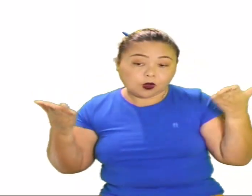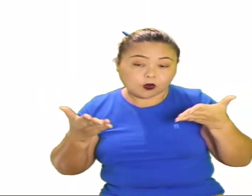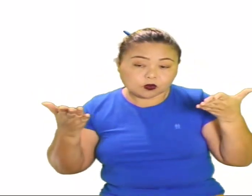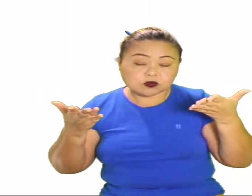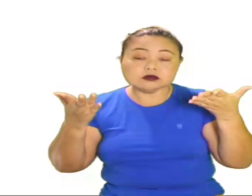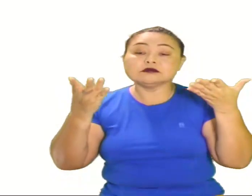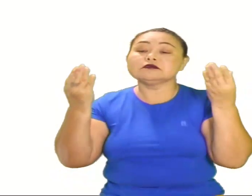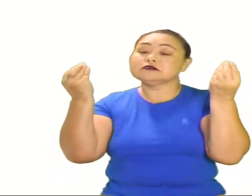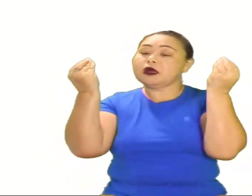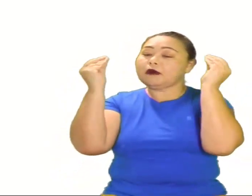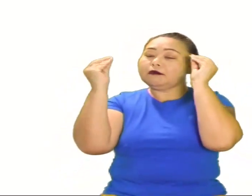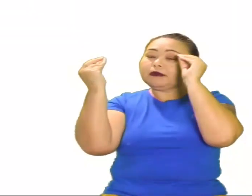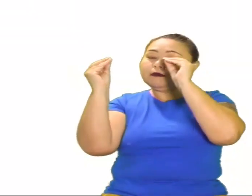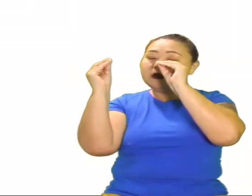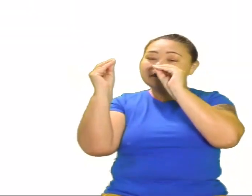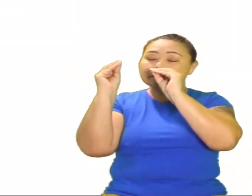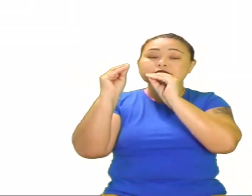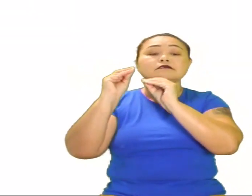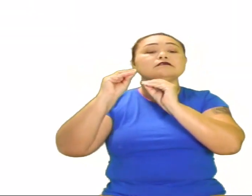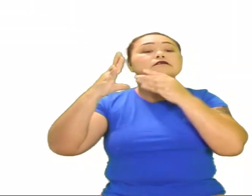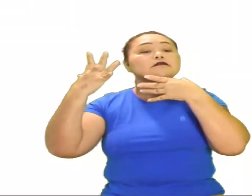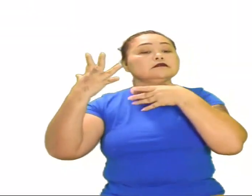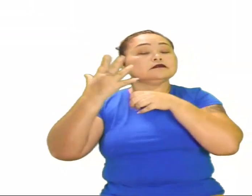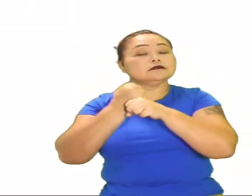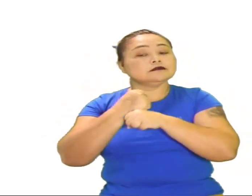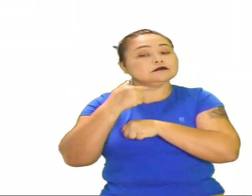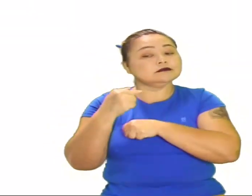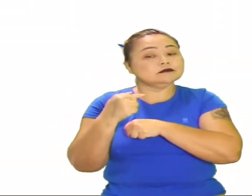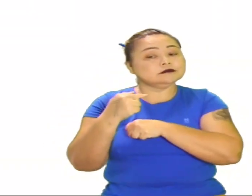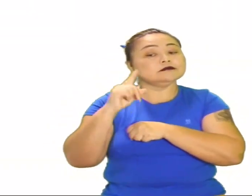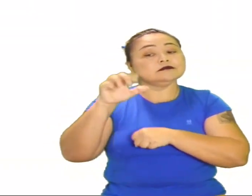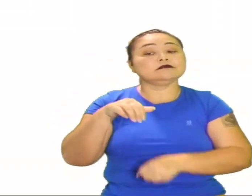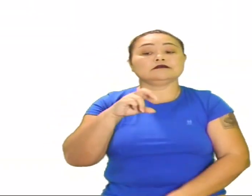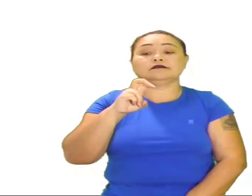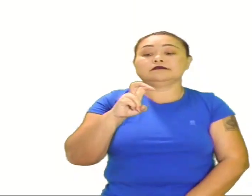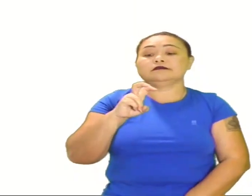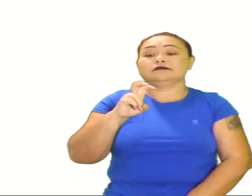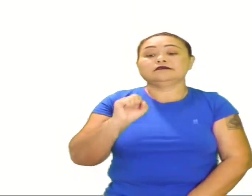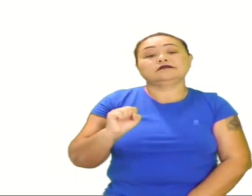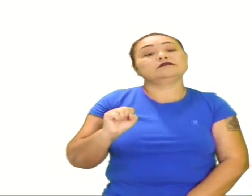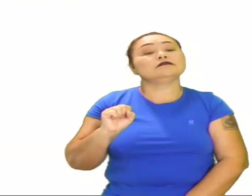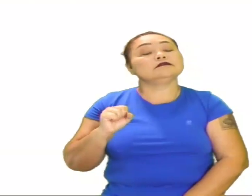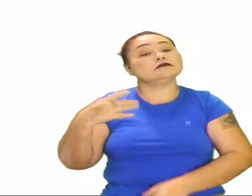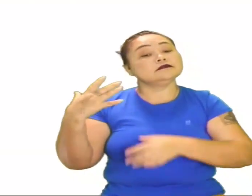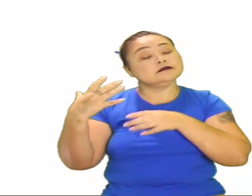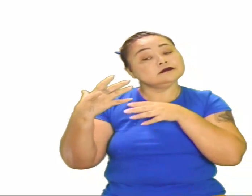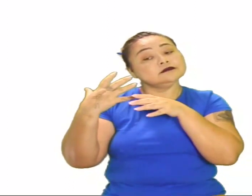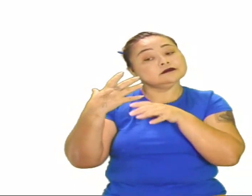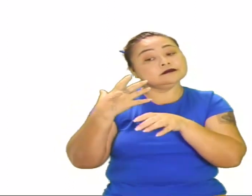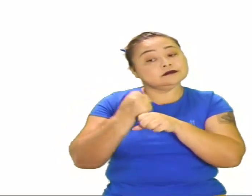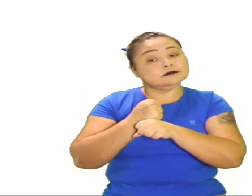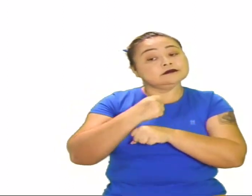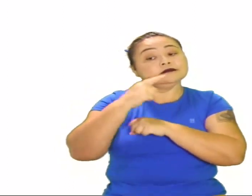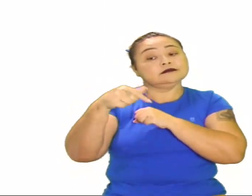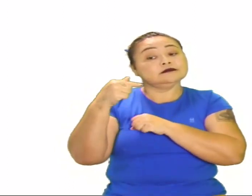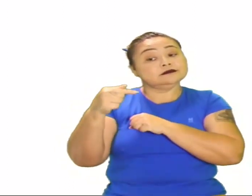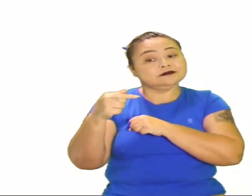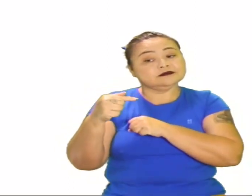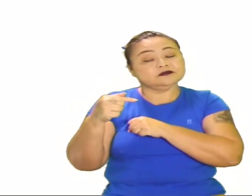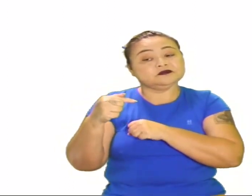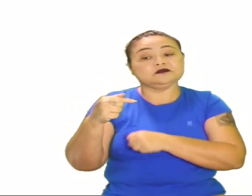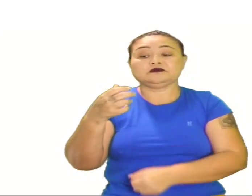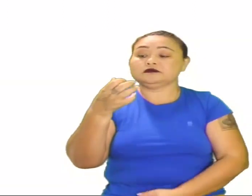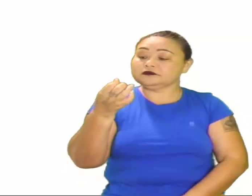dar os devidos pulinhos, sempre somando 7. 51 mais 7? 58. 58 mais